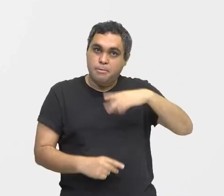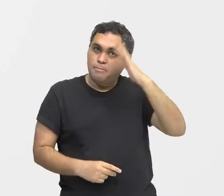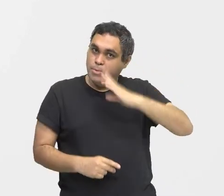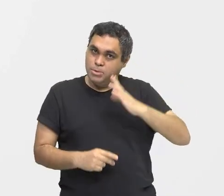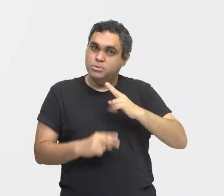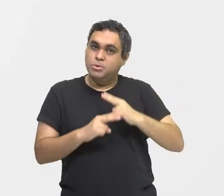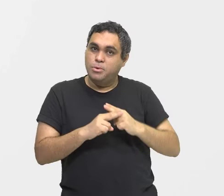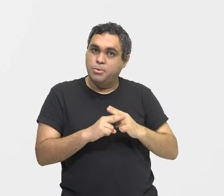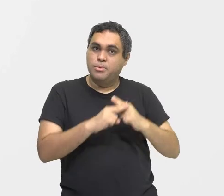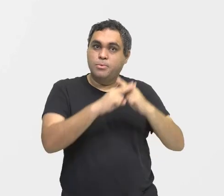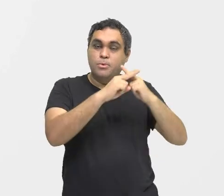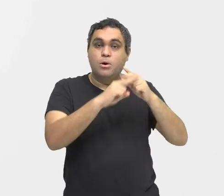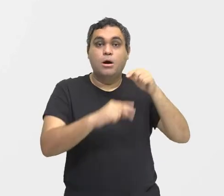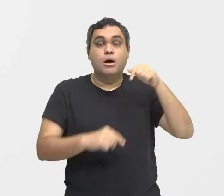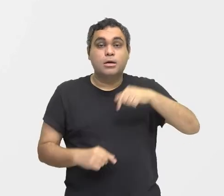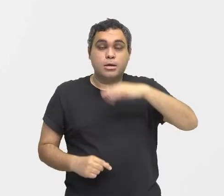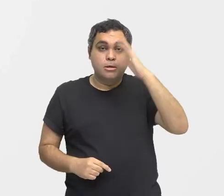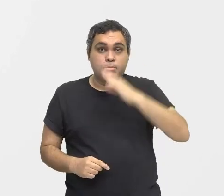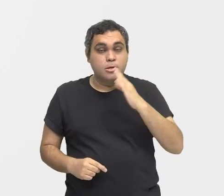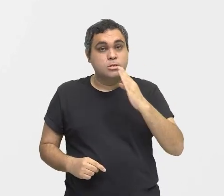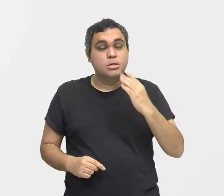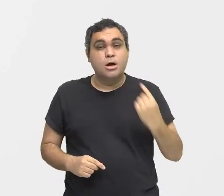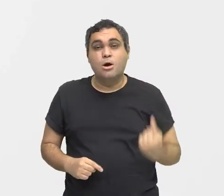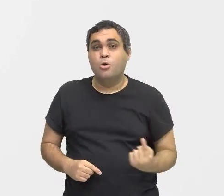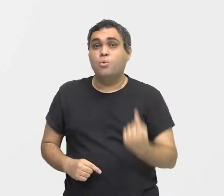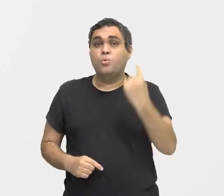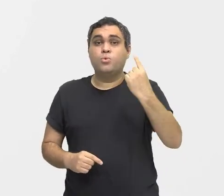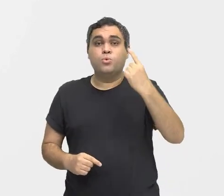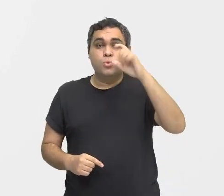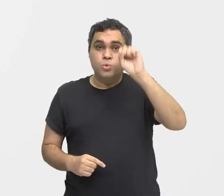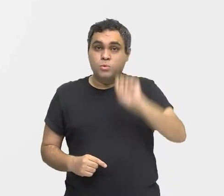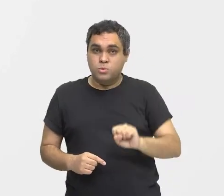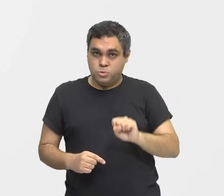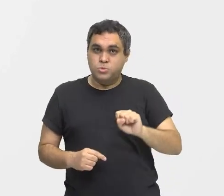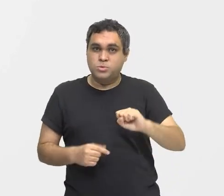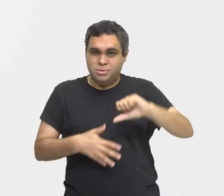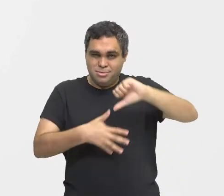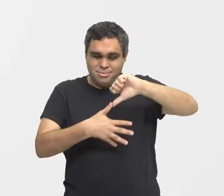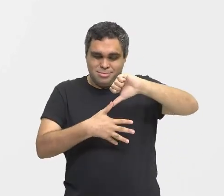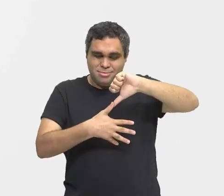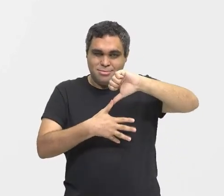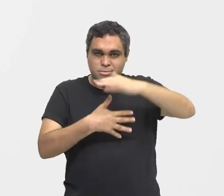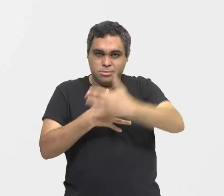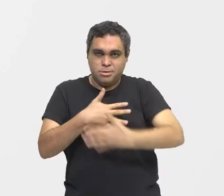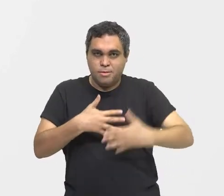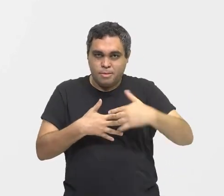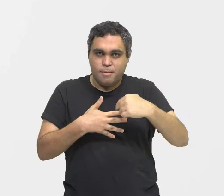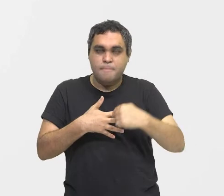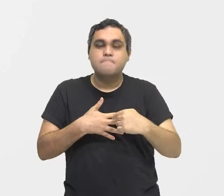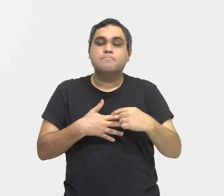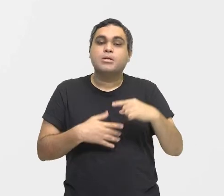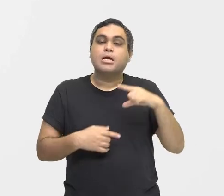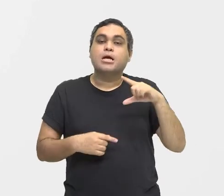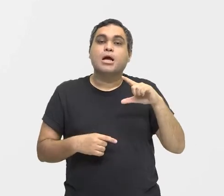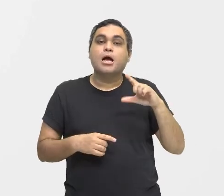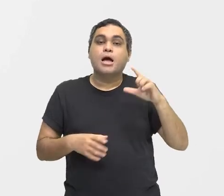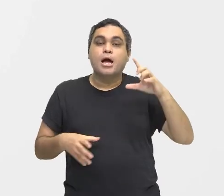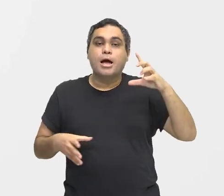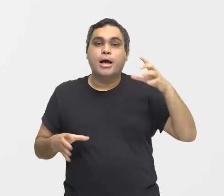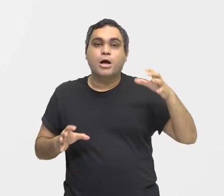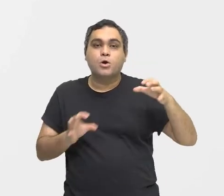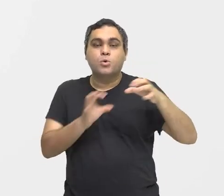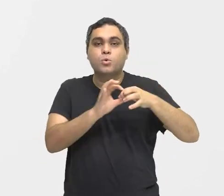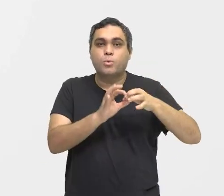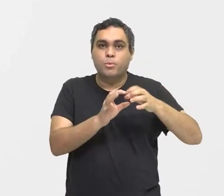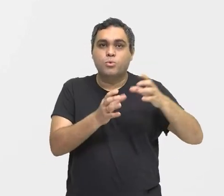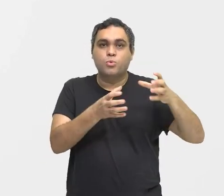o único país do Hemisfério Sul que vai integrar a equipe da construção